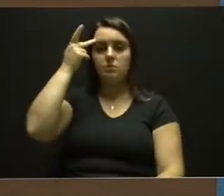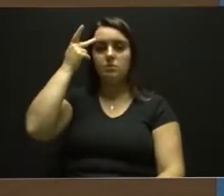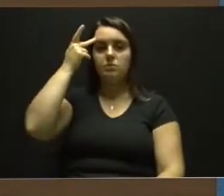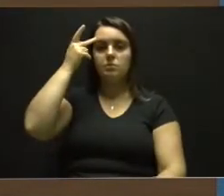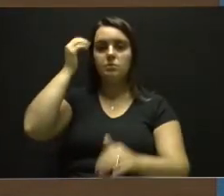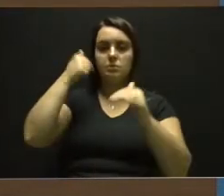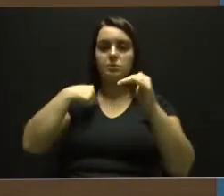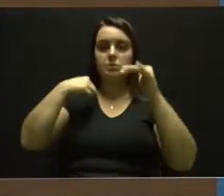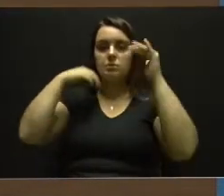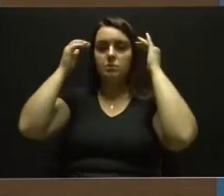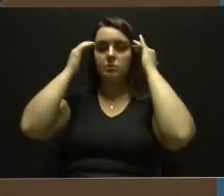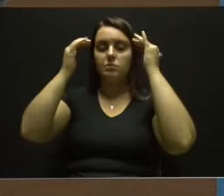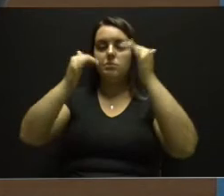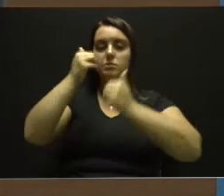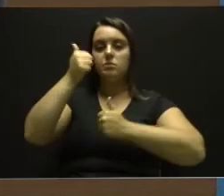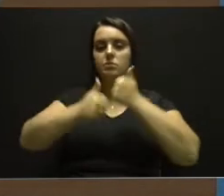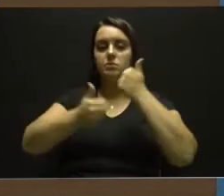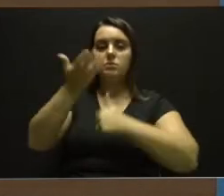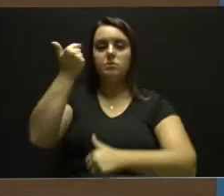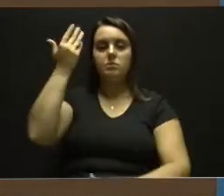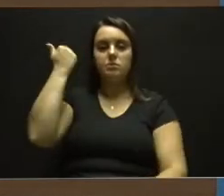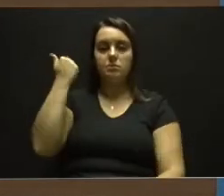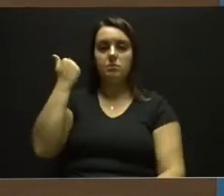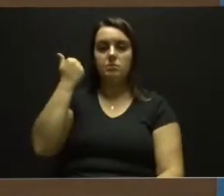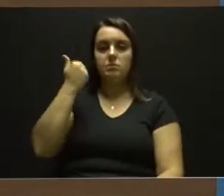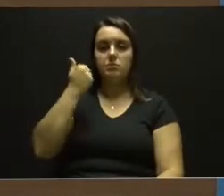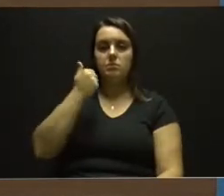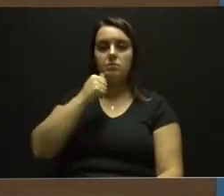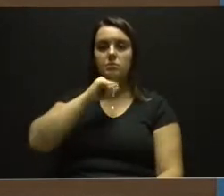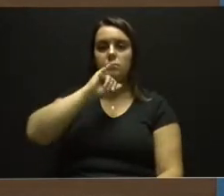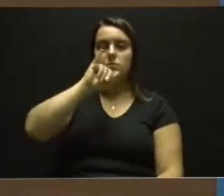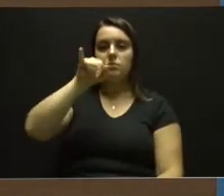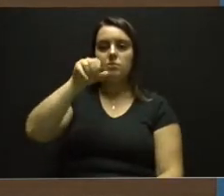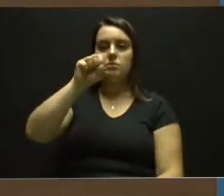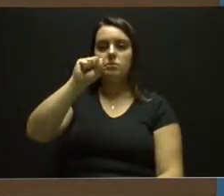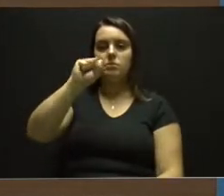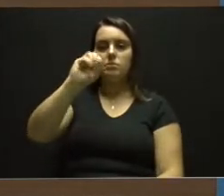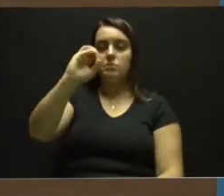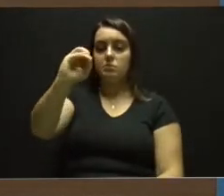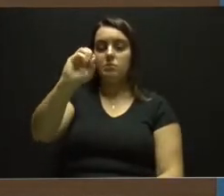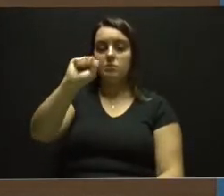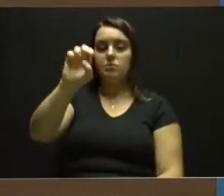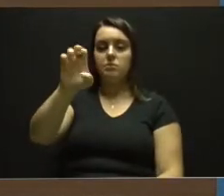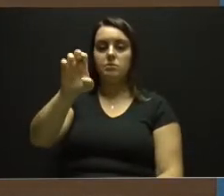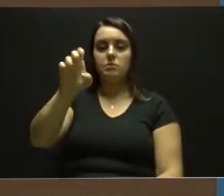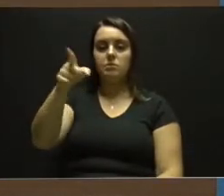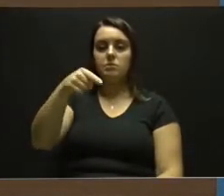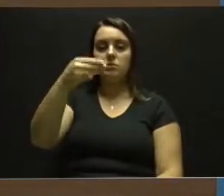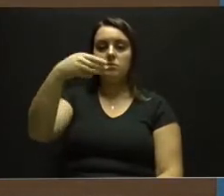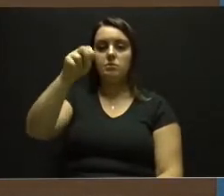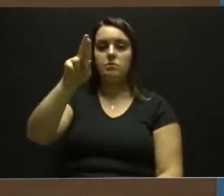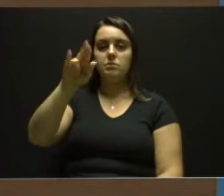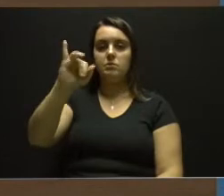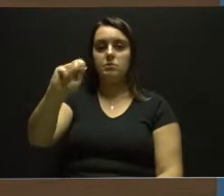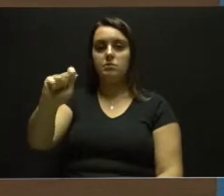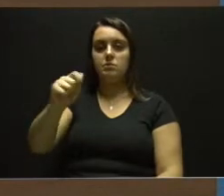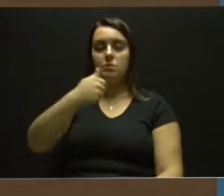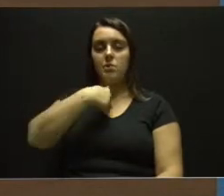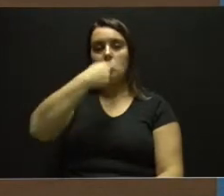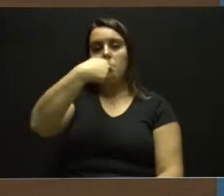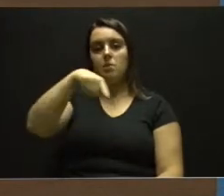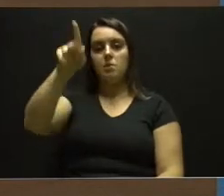antigamente maria marinho era campeão aqui são paulo pegar o